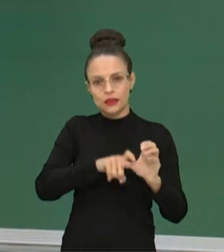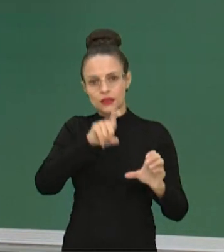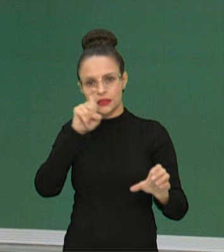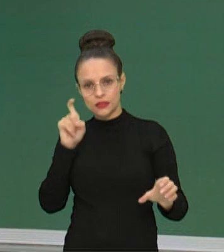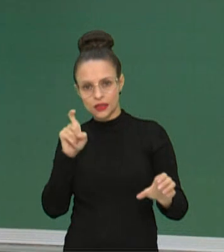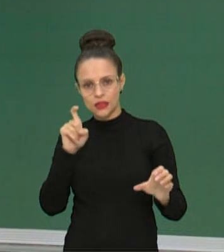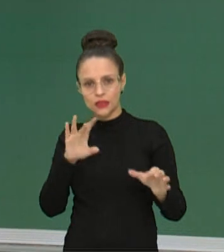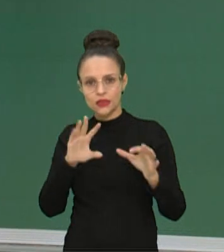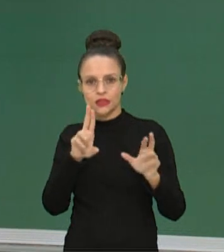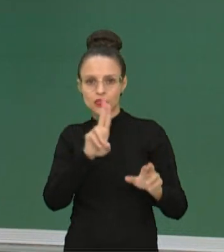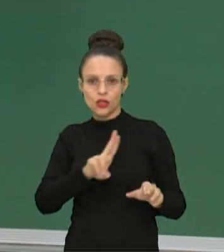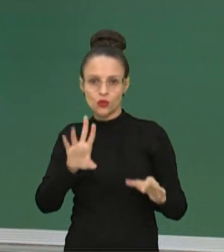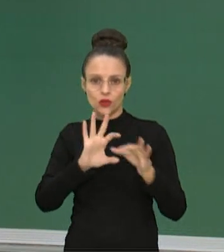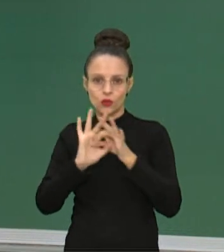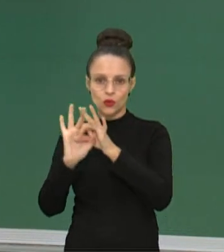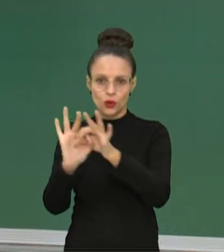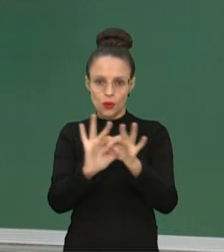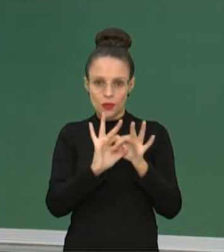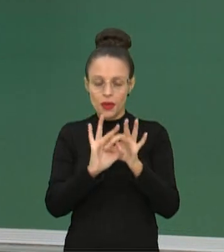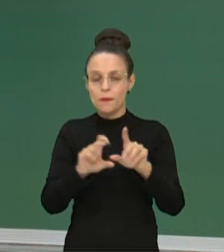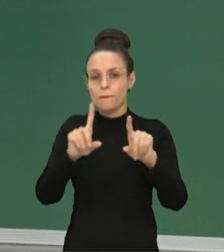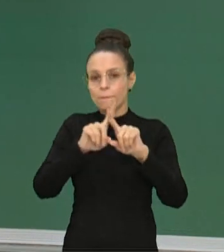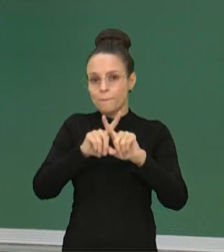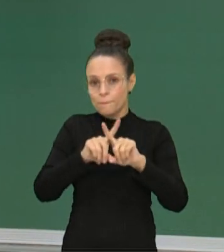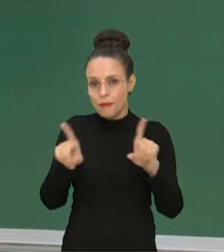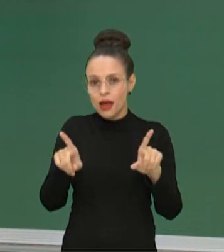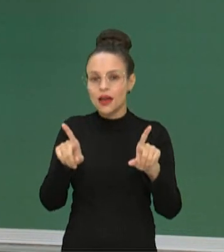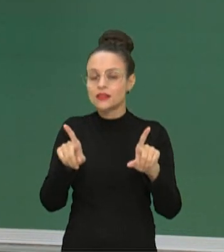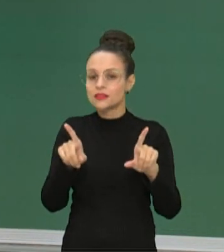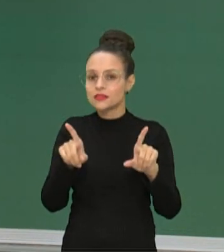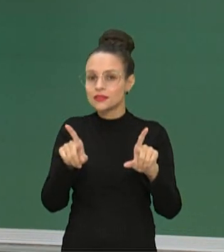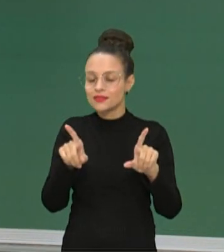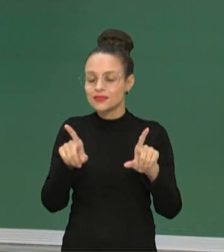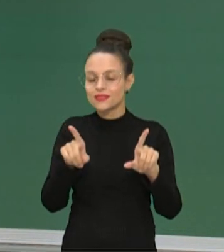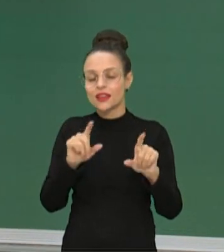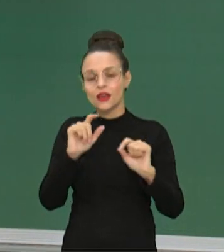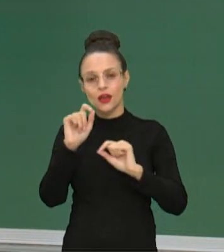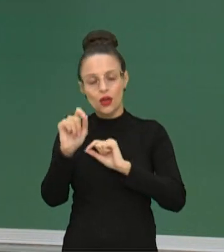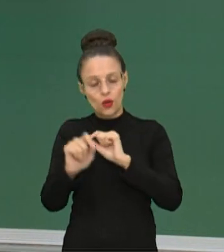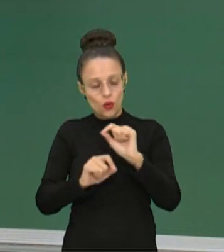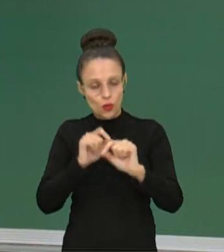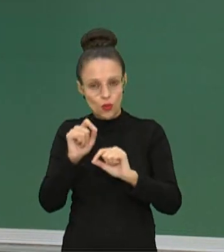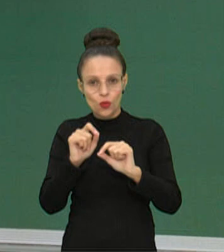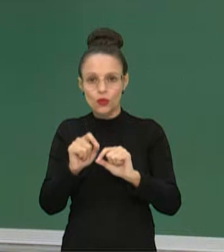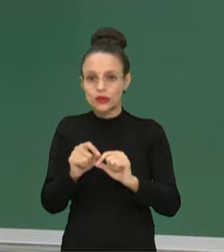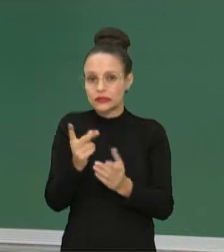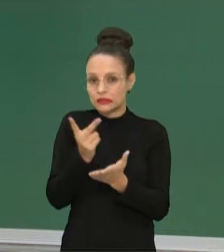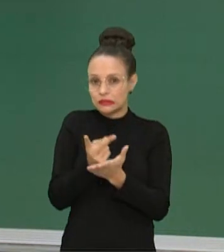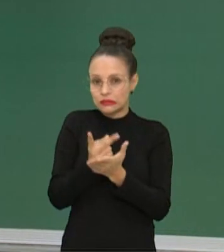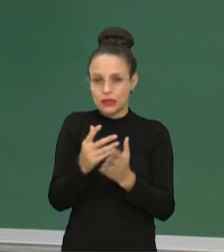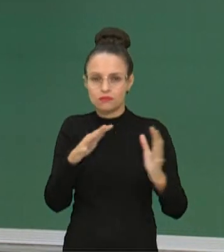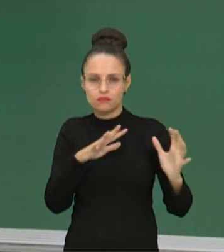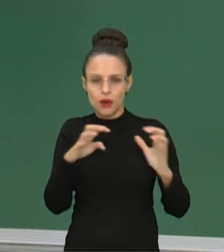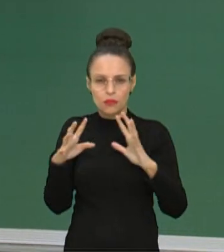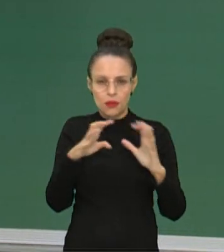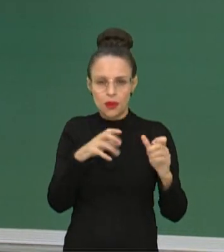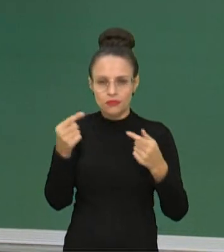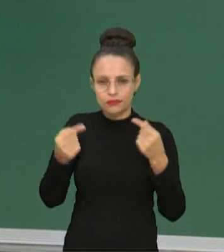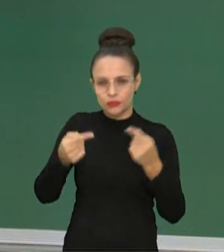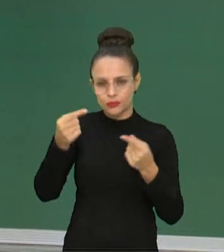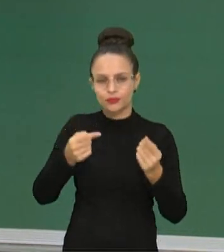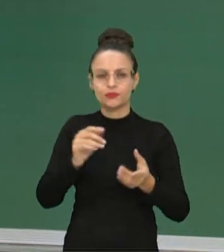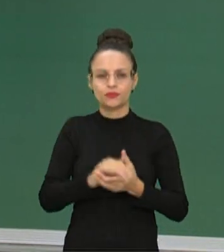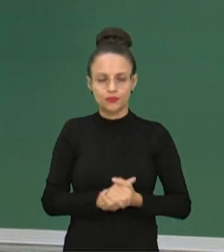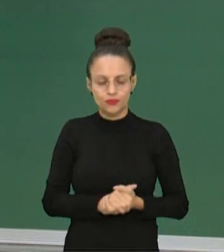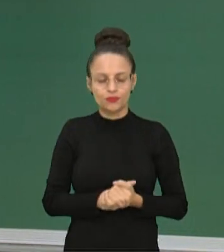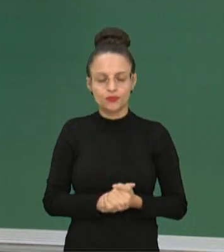União Europeia, mas a Irlanda não quer sair. Ela gosta da ideia de permanecer. Então gera uma briga muito grande aí.